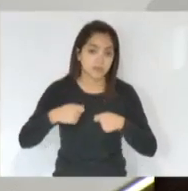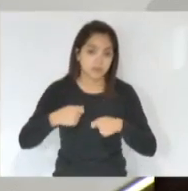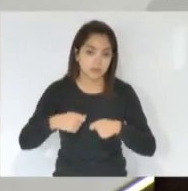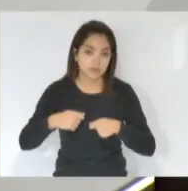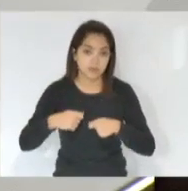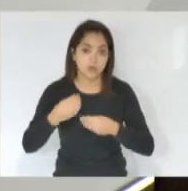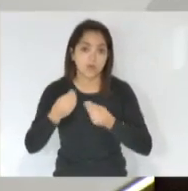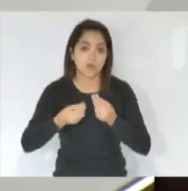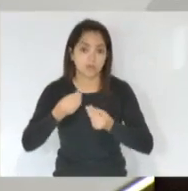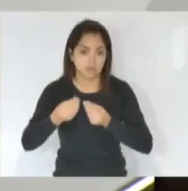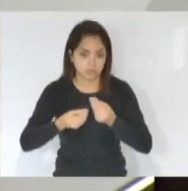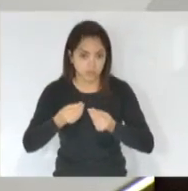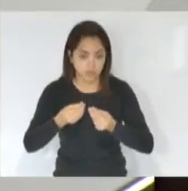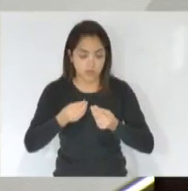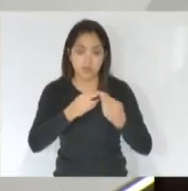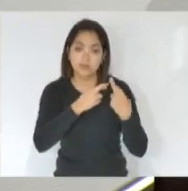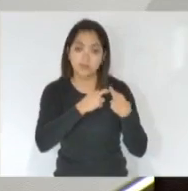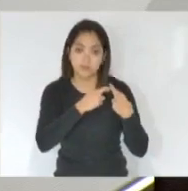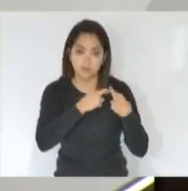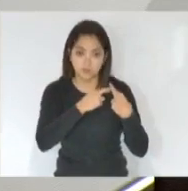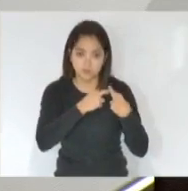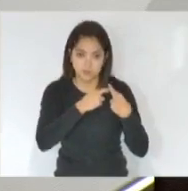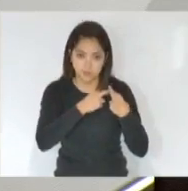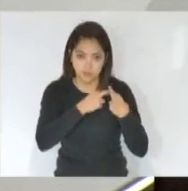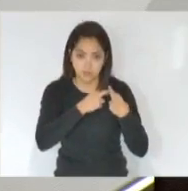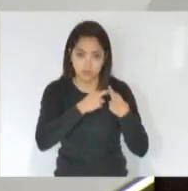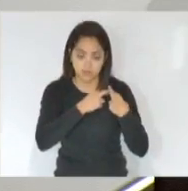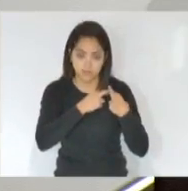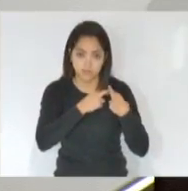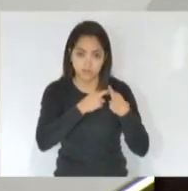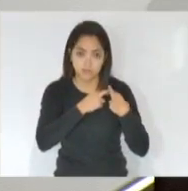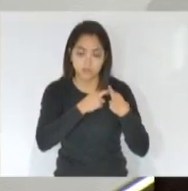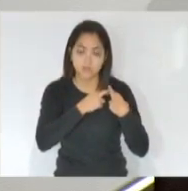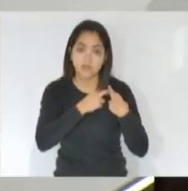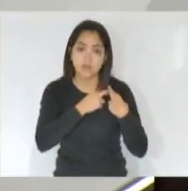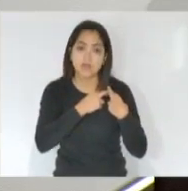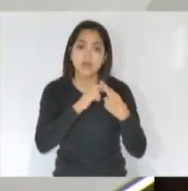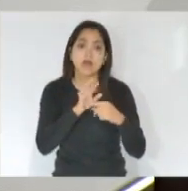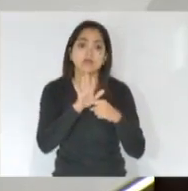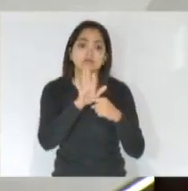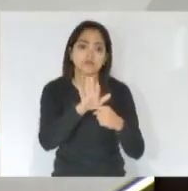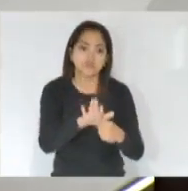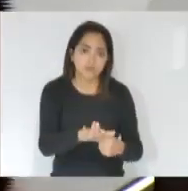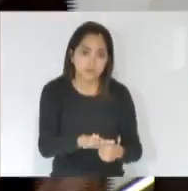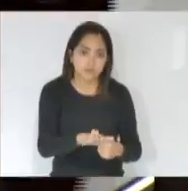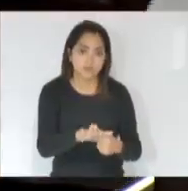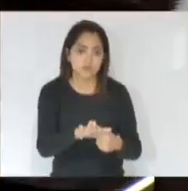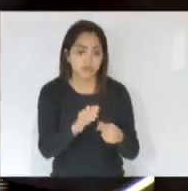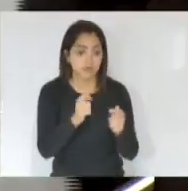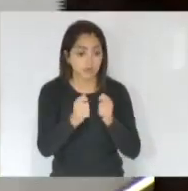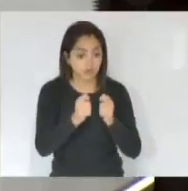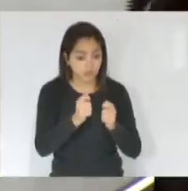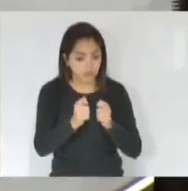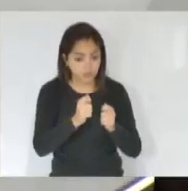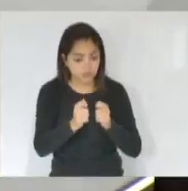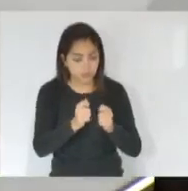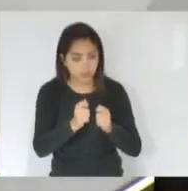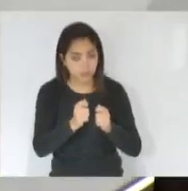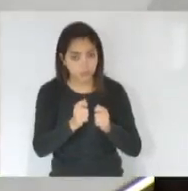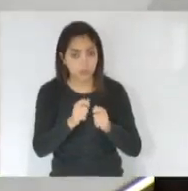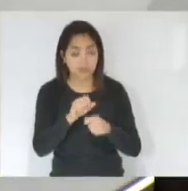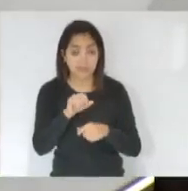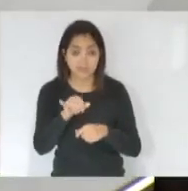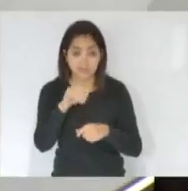forma responsável, fazendo sempre muito mais com muito menos. Pois se na Prefeitura,